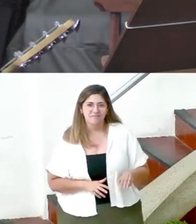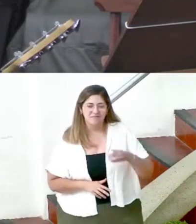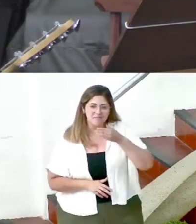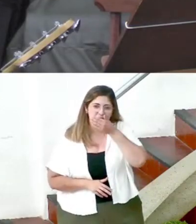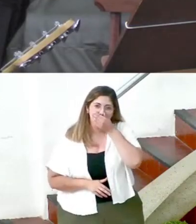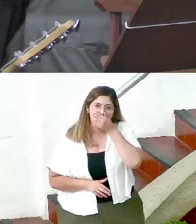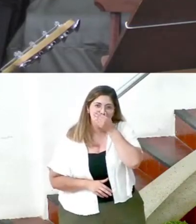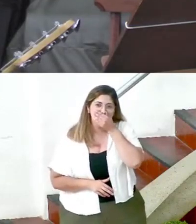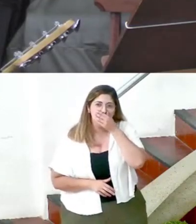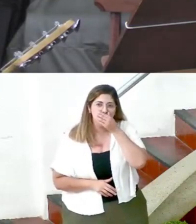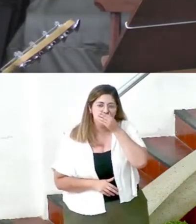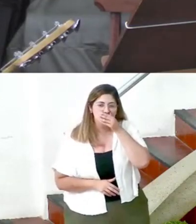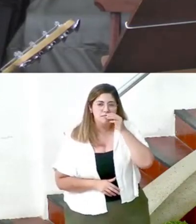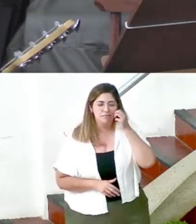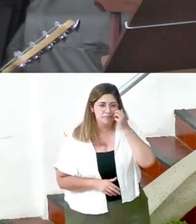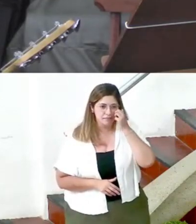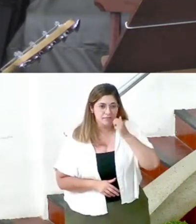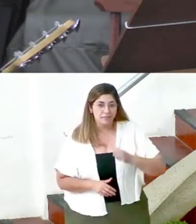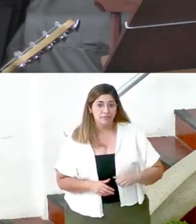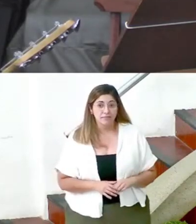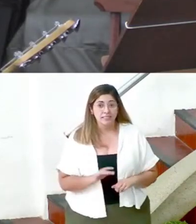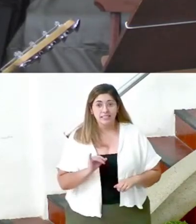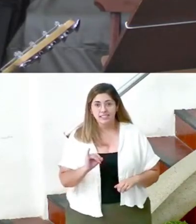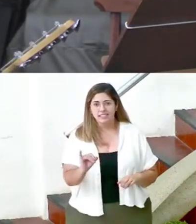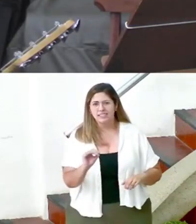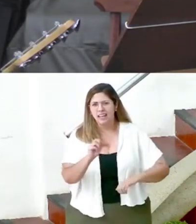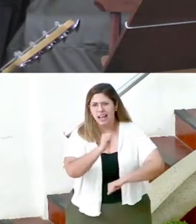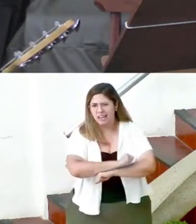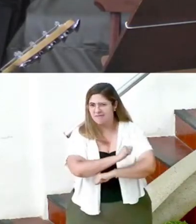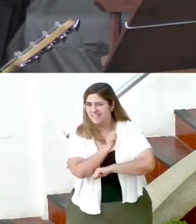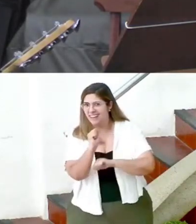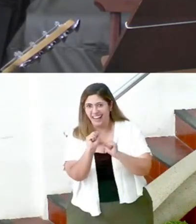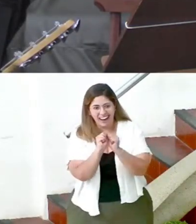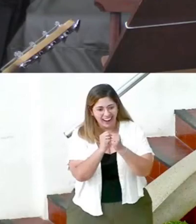Sabe? Se a janela não se abre, a luz não passa.